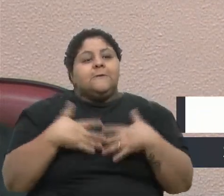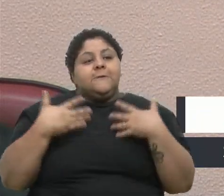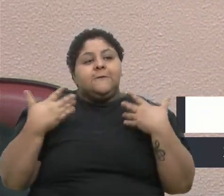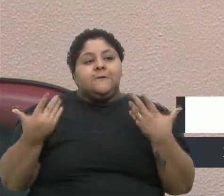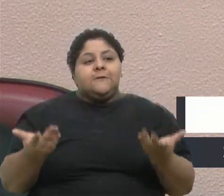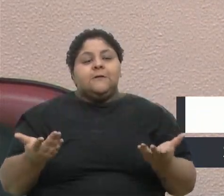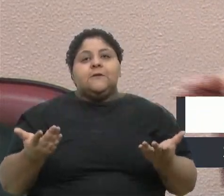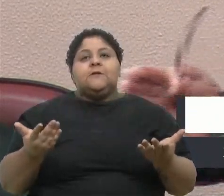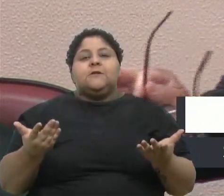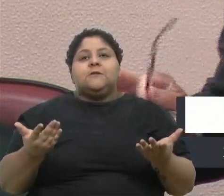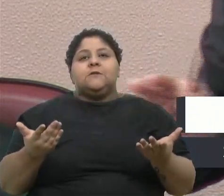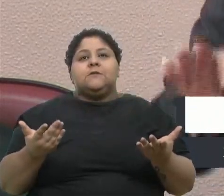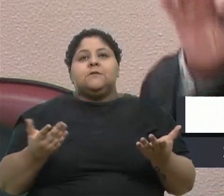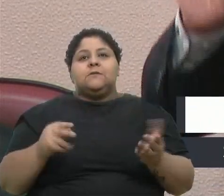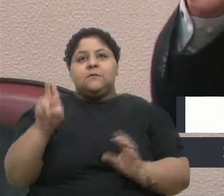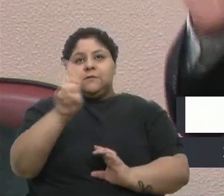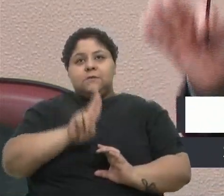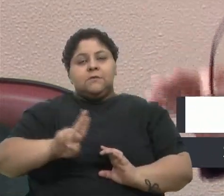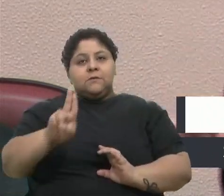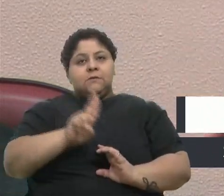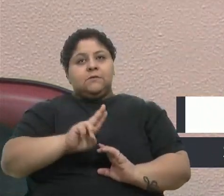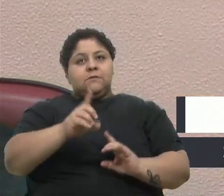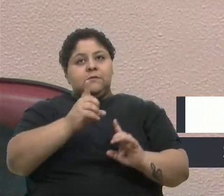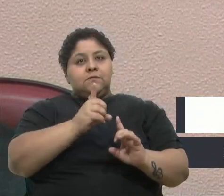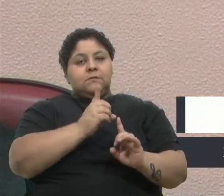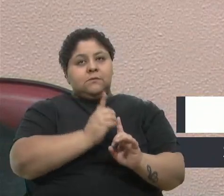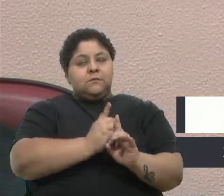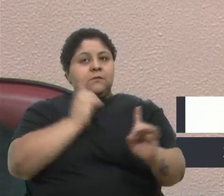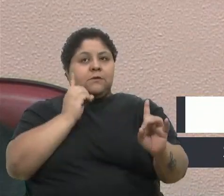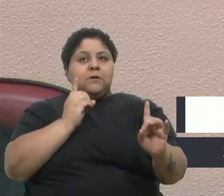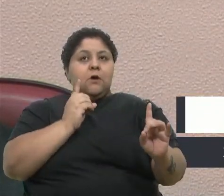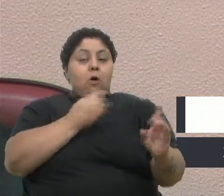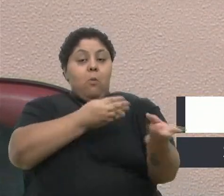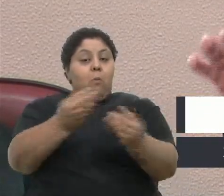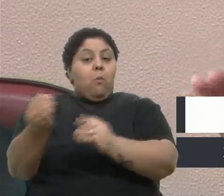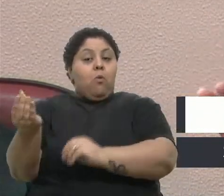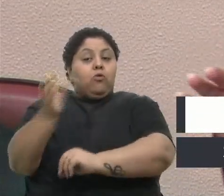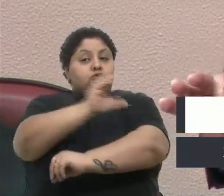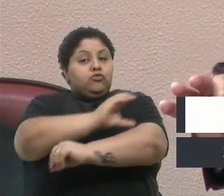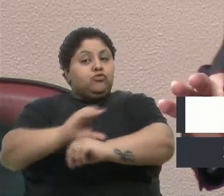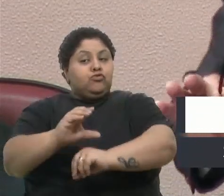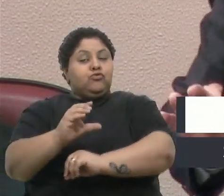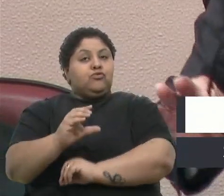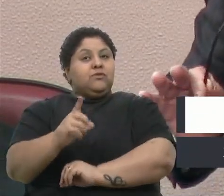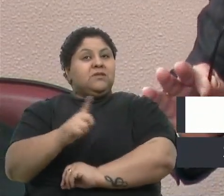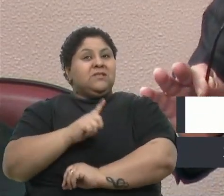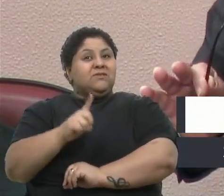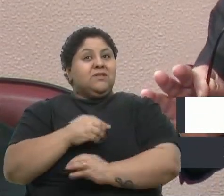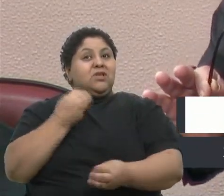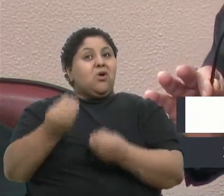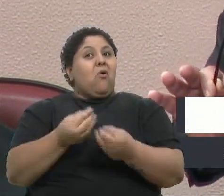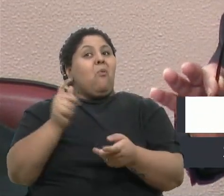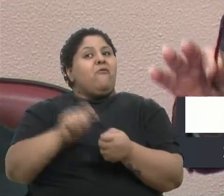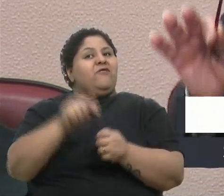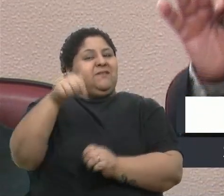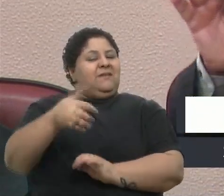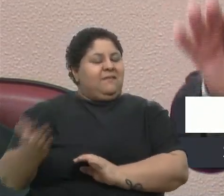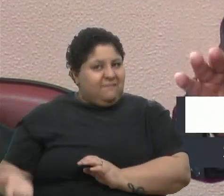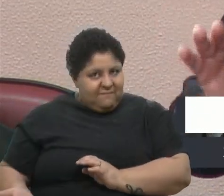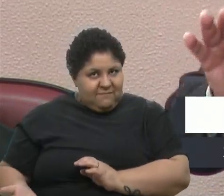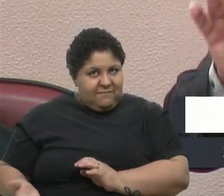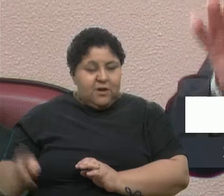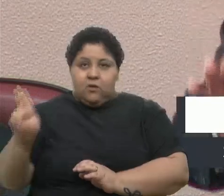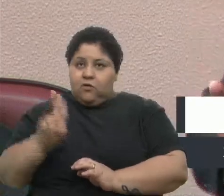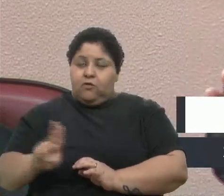universidade online, muitos cursos não tem como nós que funcione.